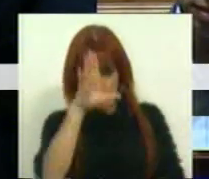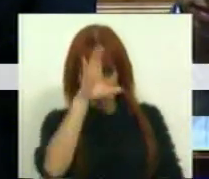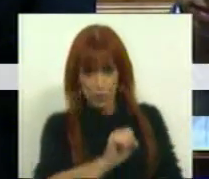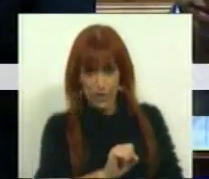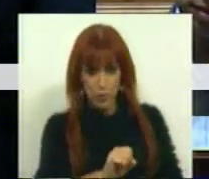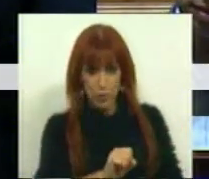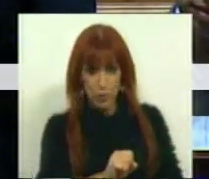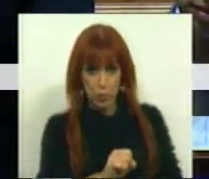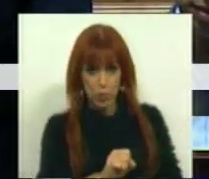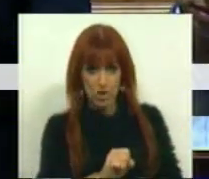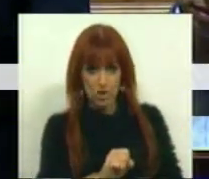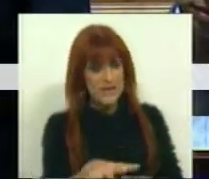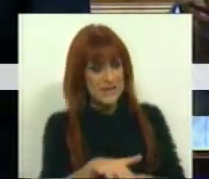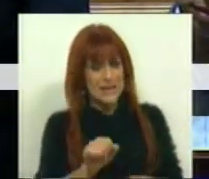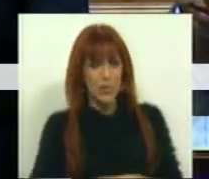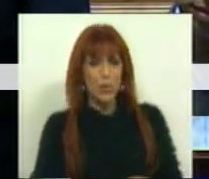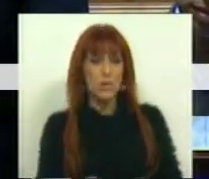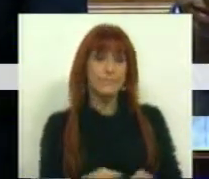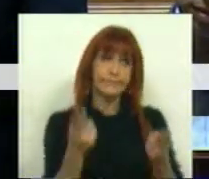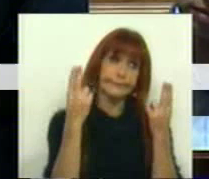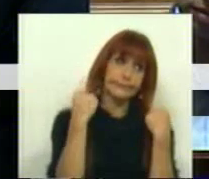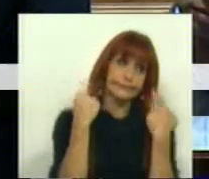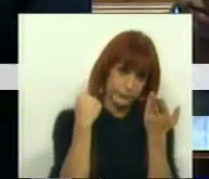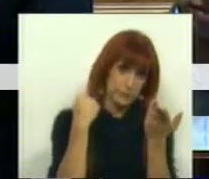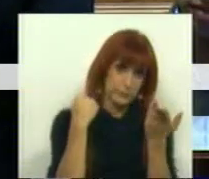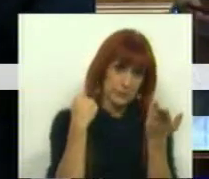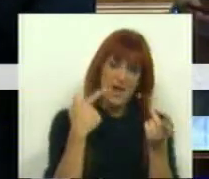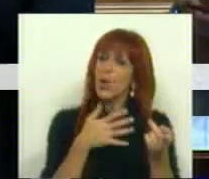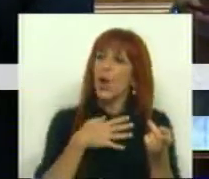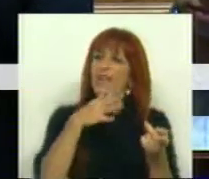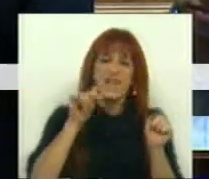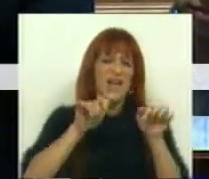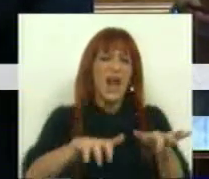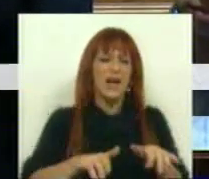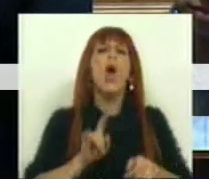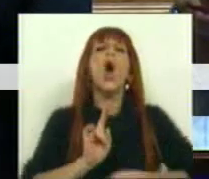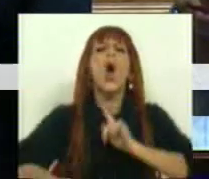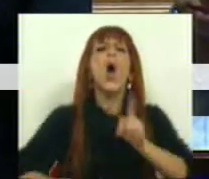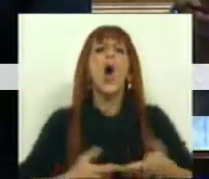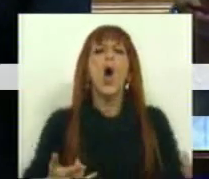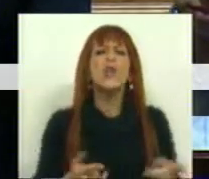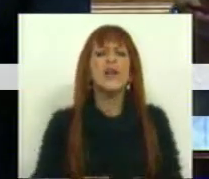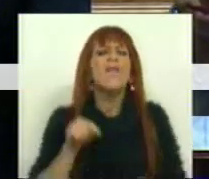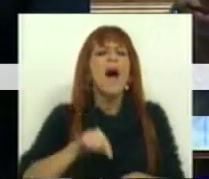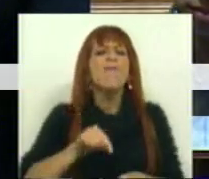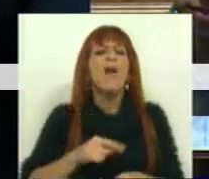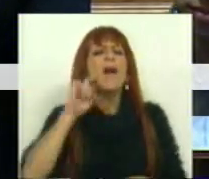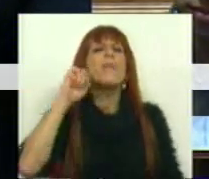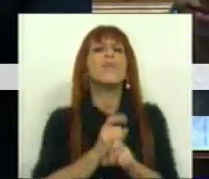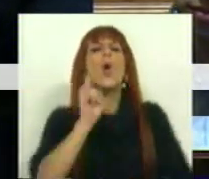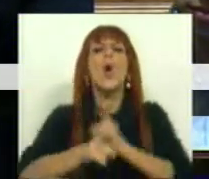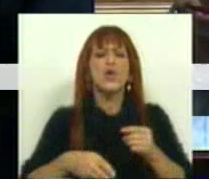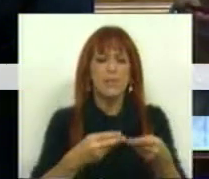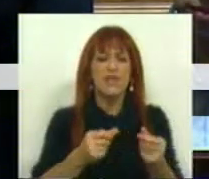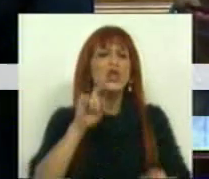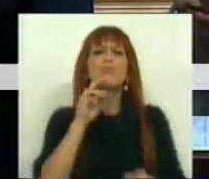Governo está na situação resignada em que está e não quer dizer a esta Câmara exatamente o que é que vai reclamar